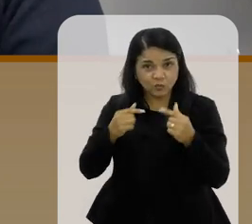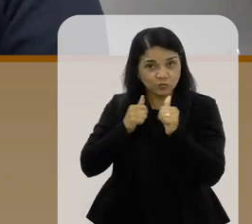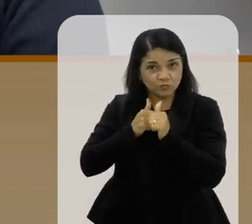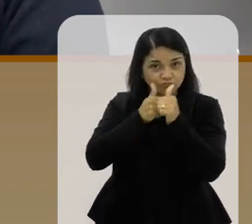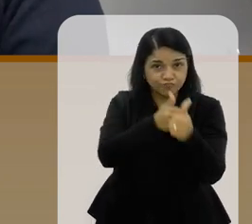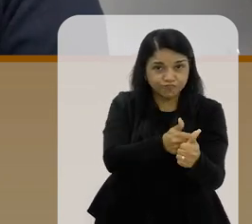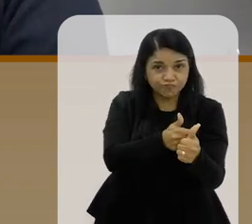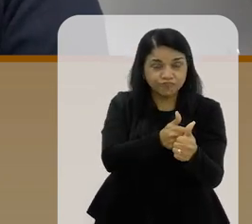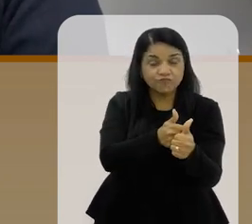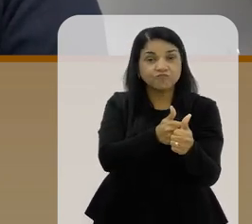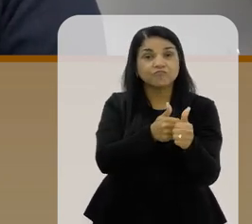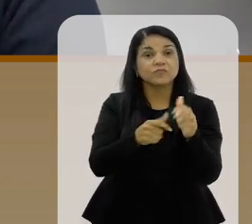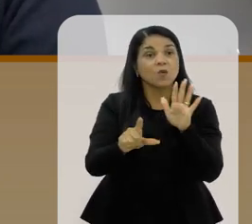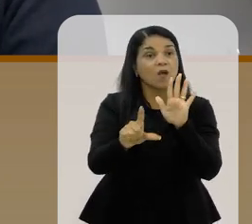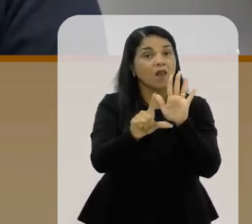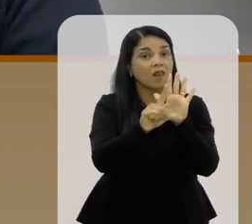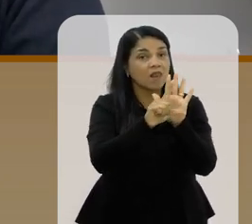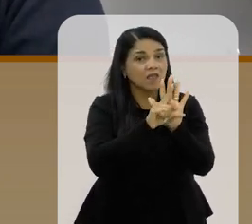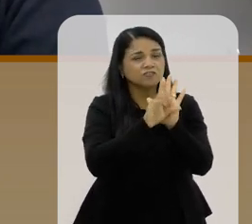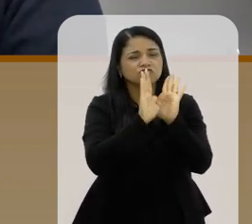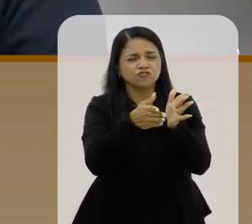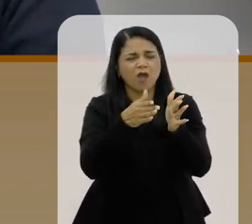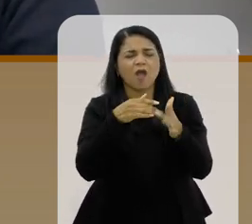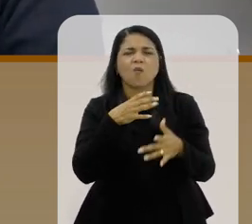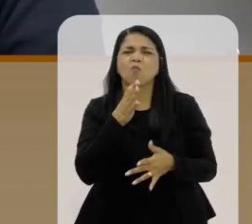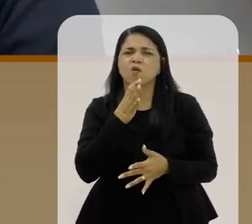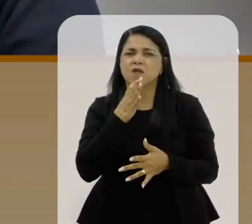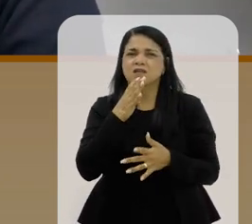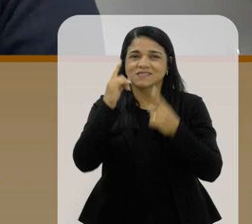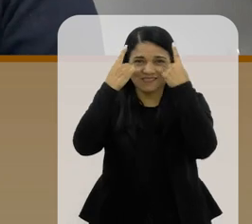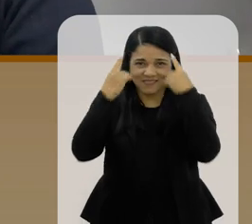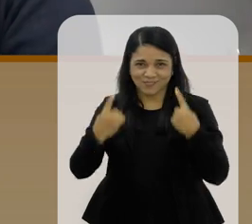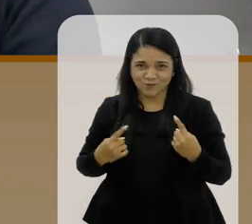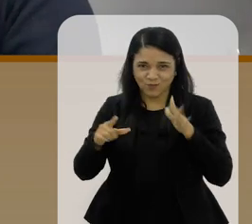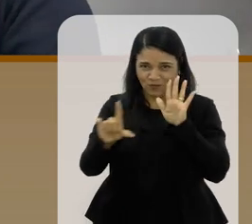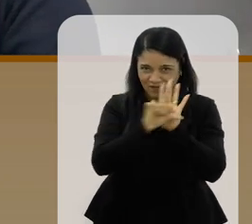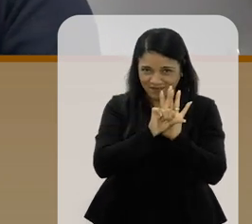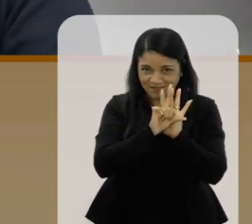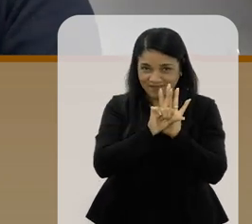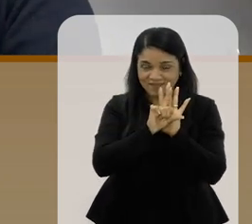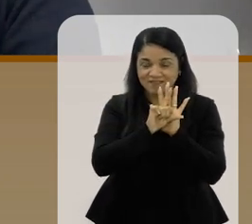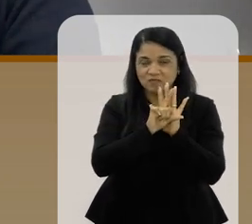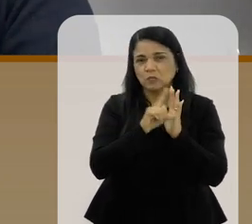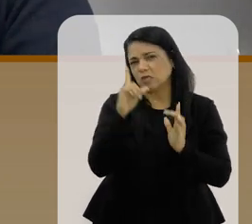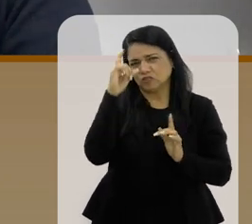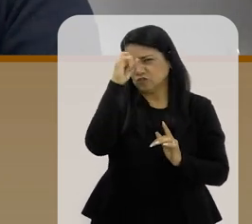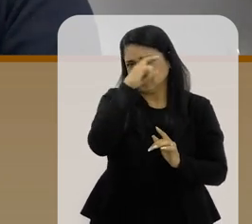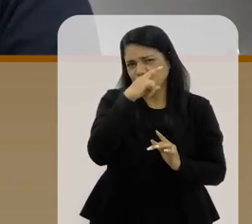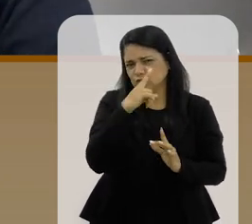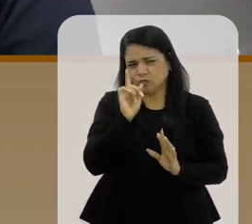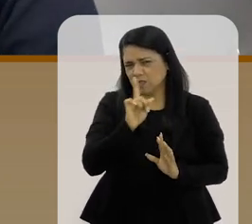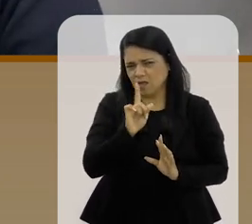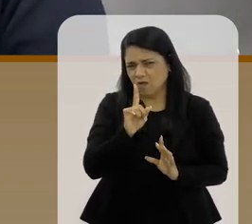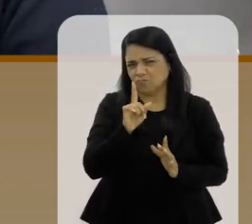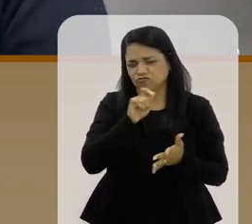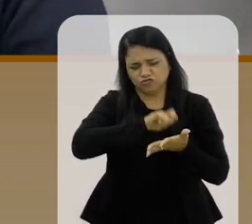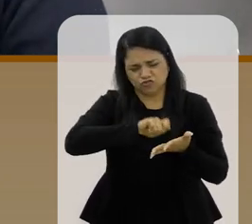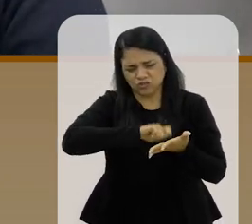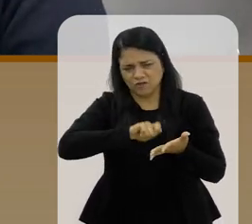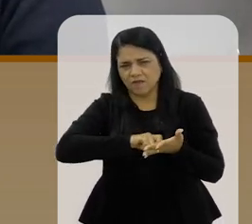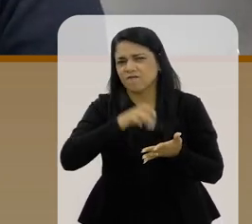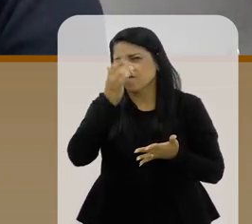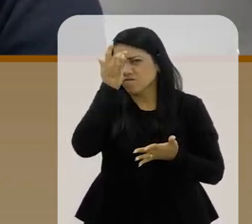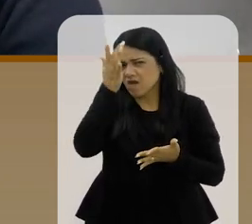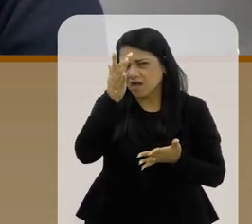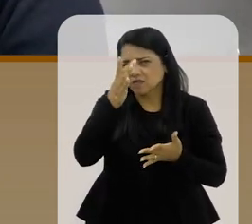e interagem gravitacionalmente, puramente, as leis são conhecidas desde o Newton e não são muito difíceis de você escrevê-las